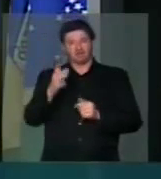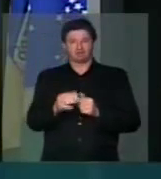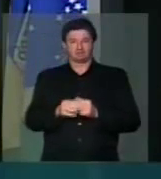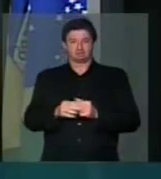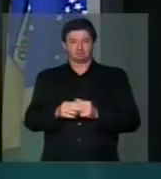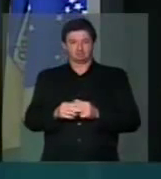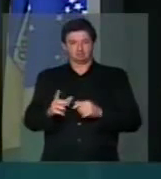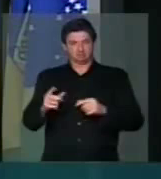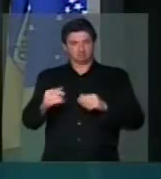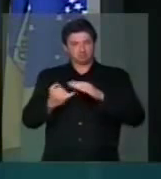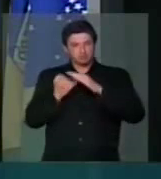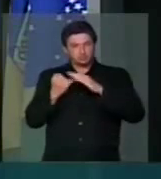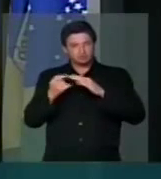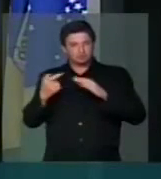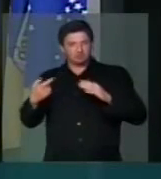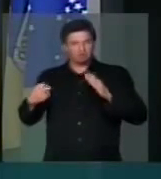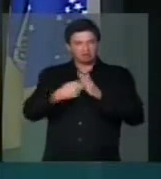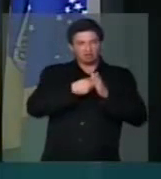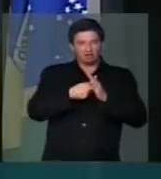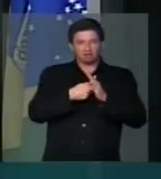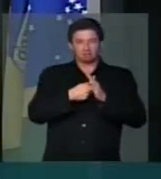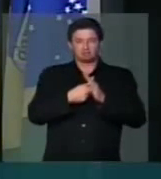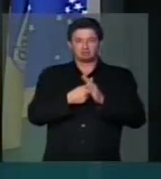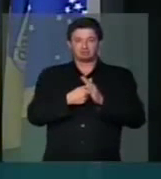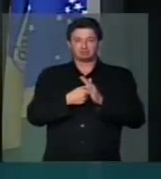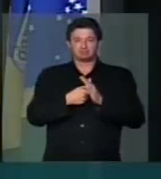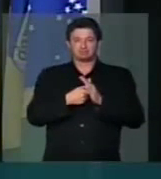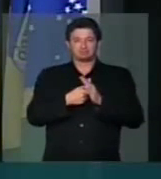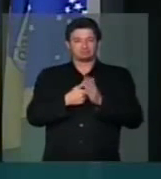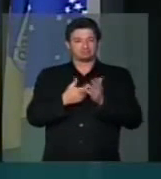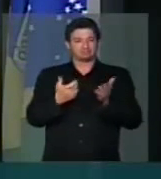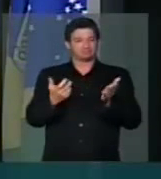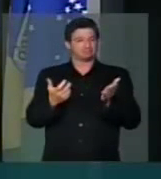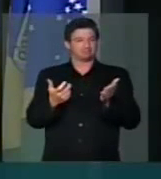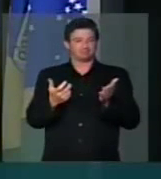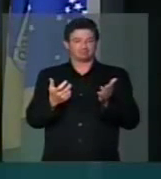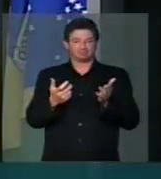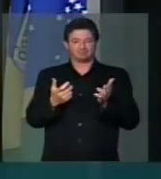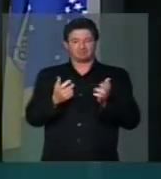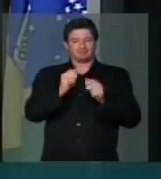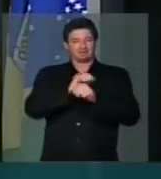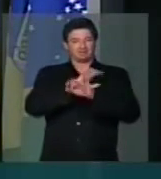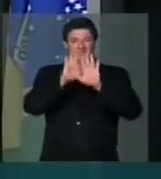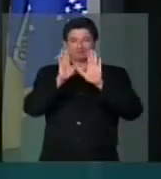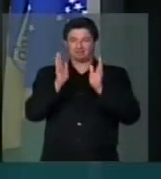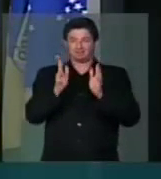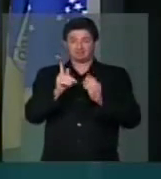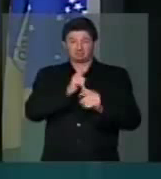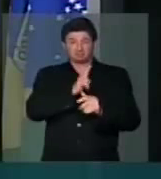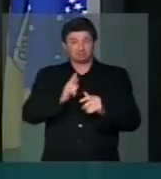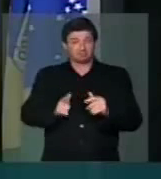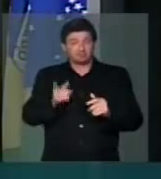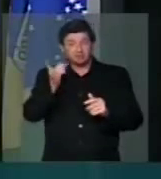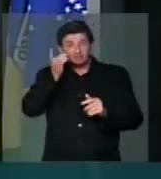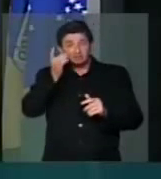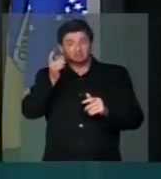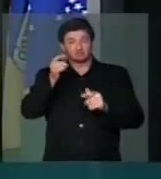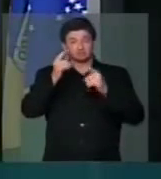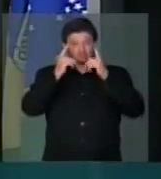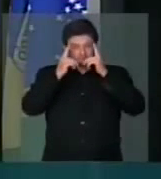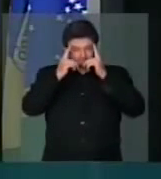Moleza enfrentar as instituições. É cada dia mais claro que o governo Dilma